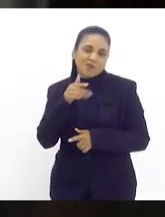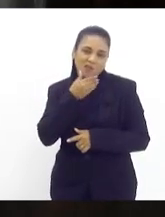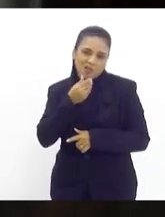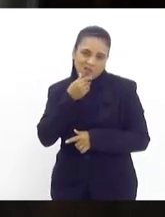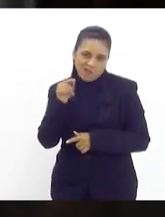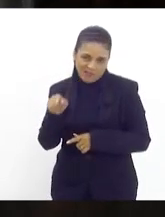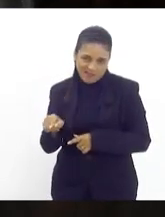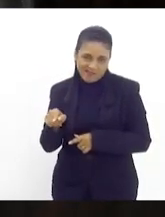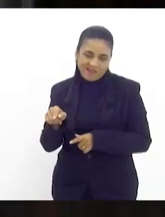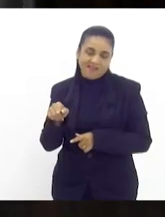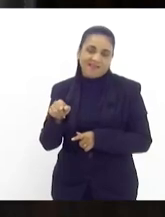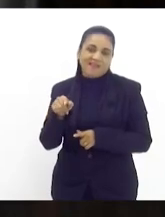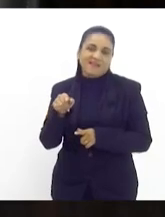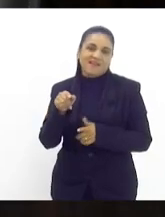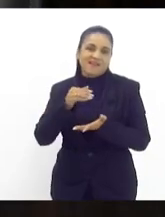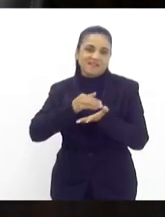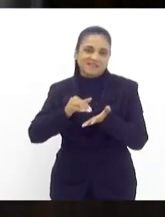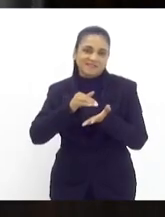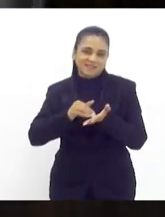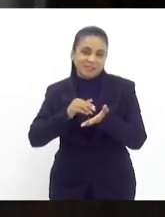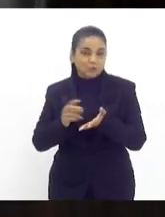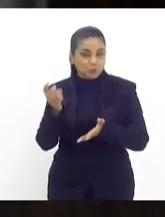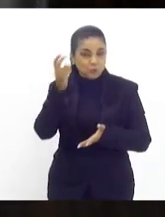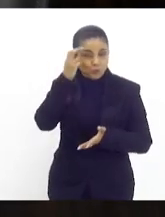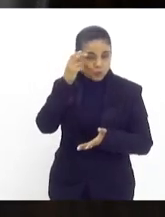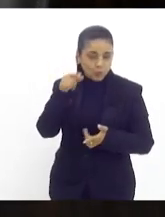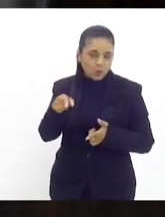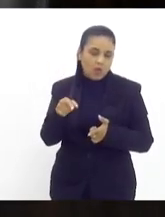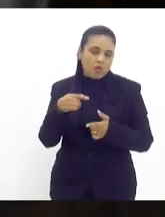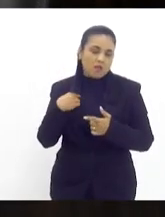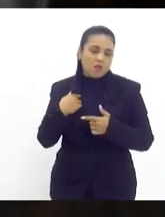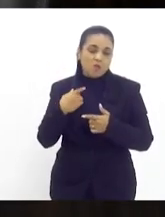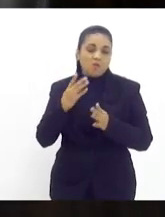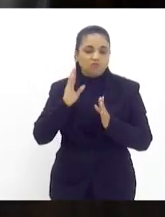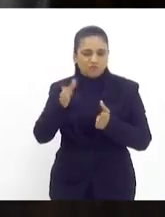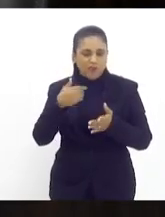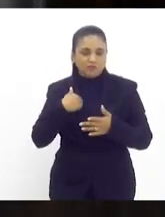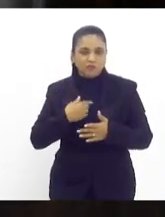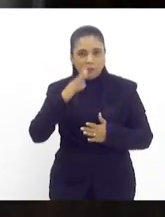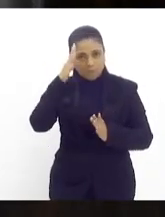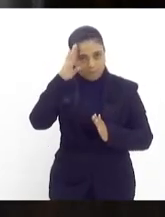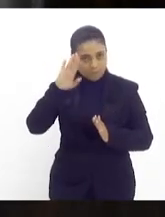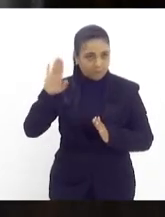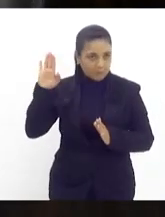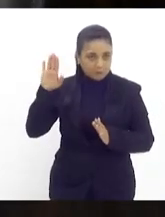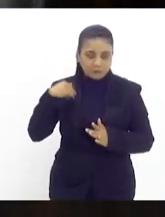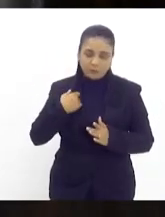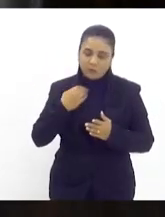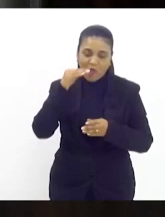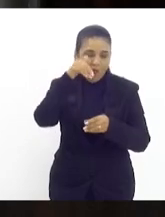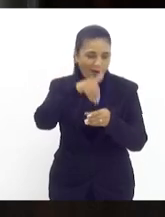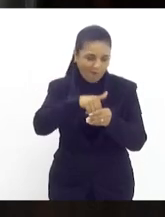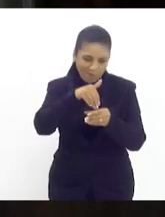valor. Eu tinha dito que não votaria mais em conselheiro da AGTRANSP